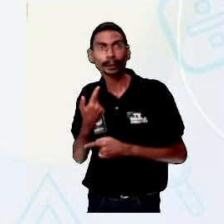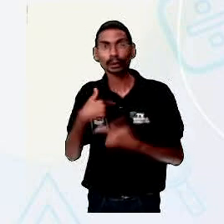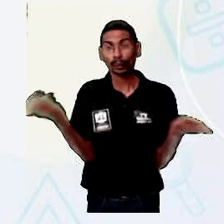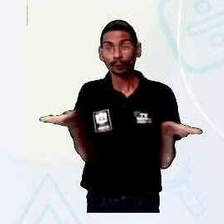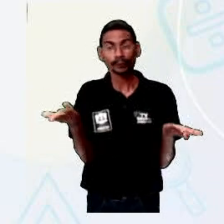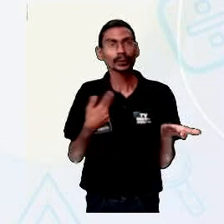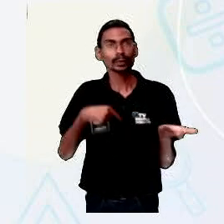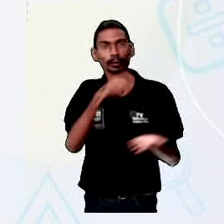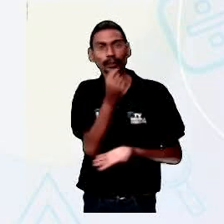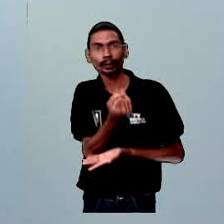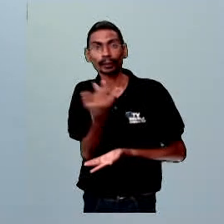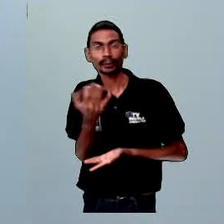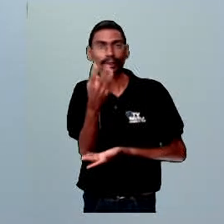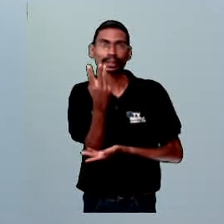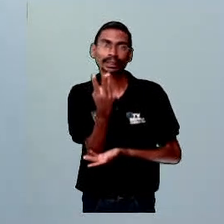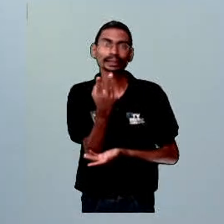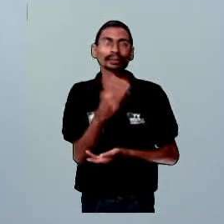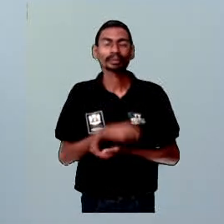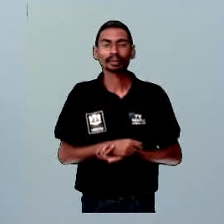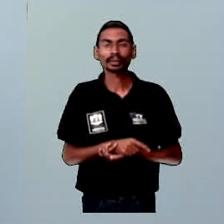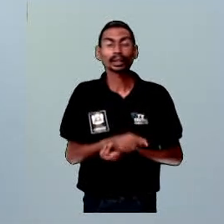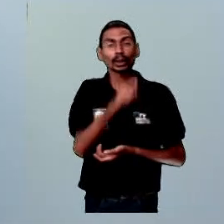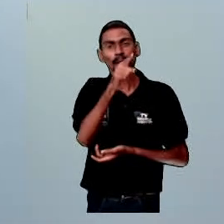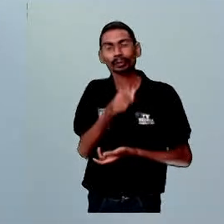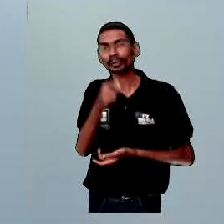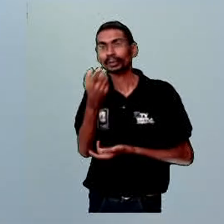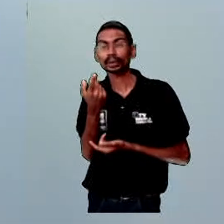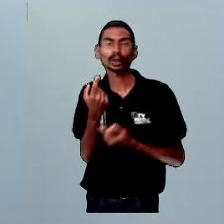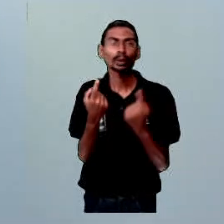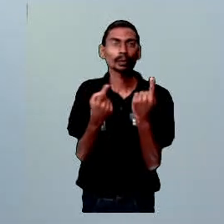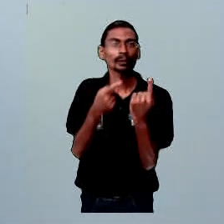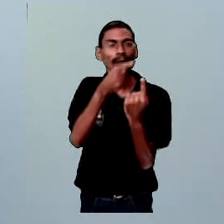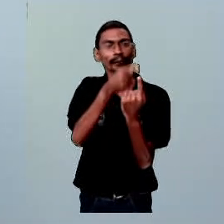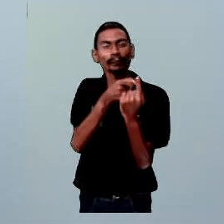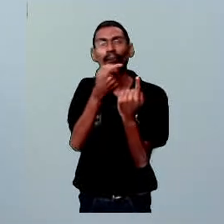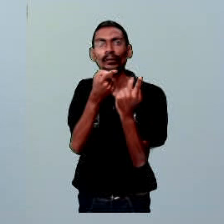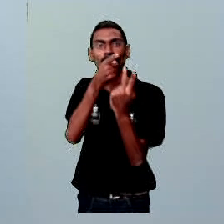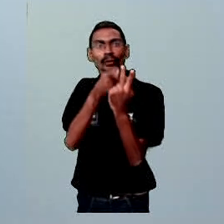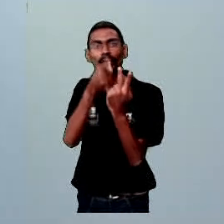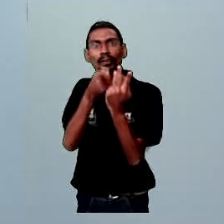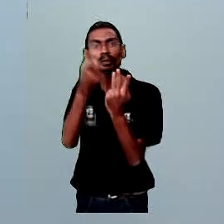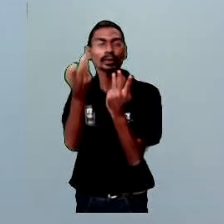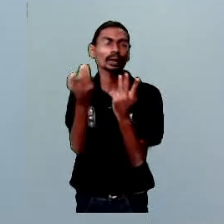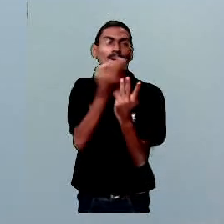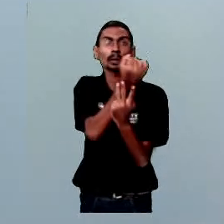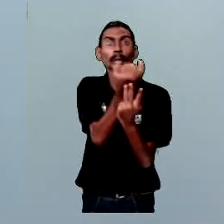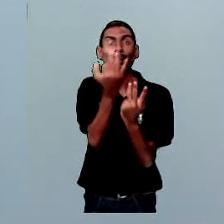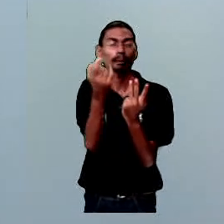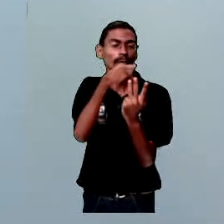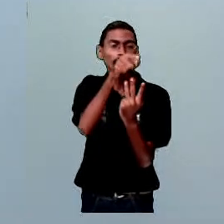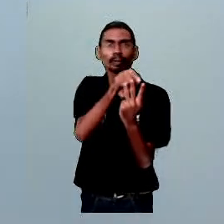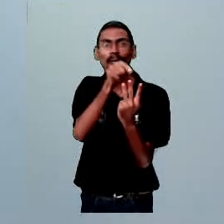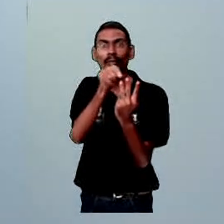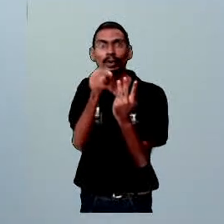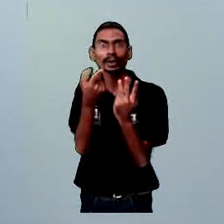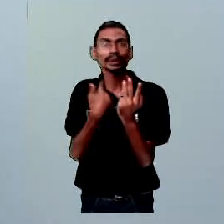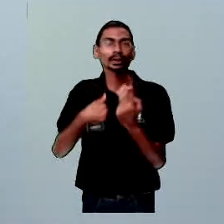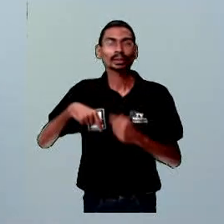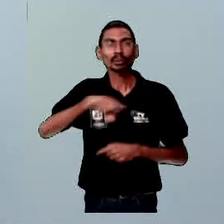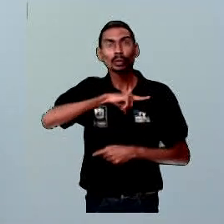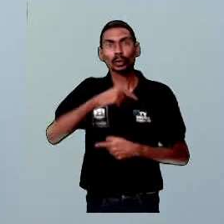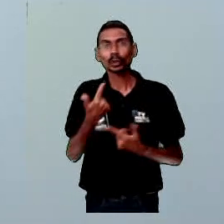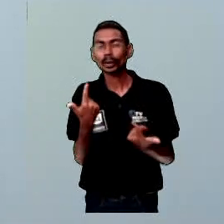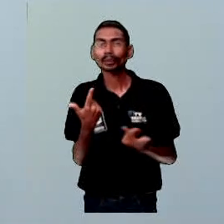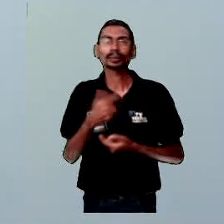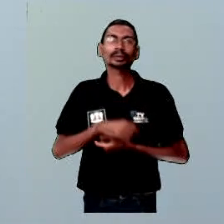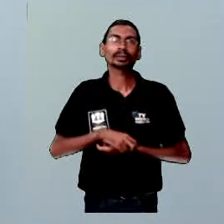esse tracinho é para João, esse tracinho é para Maria e esse tracinho é para José. A gente tinha os nós nas cordas para